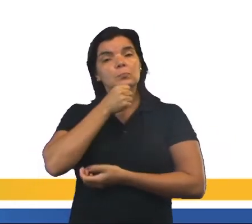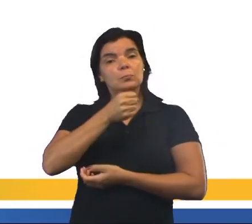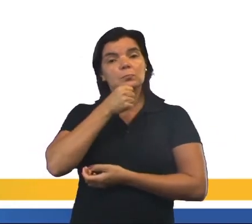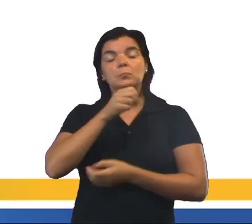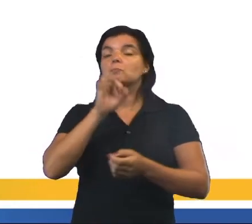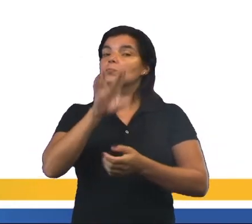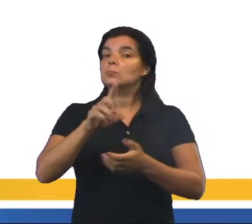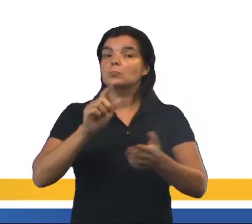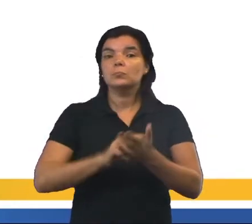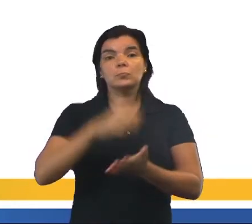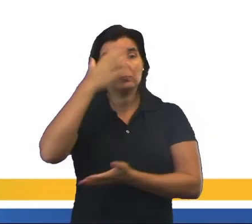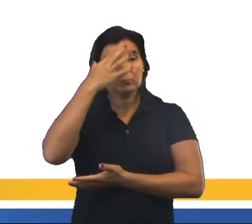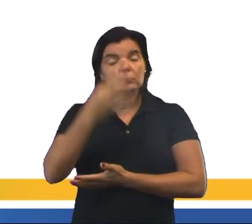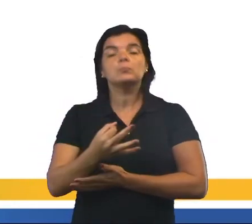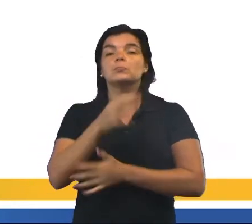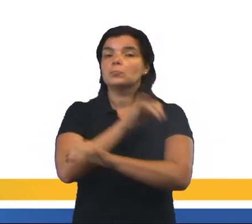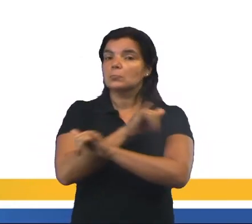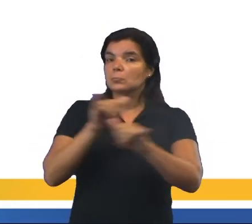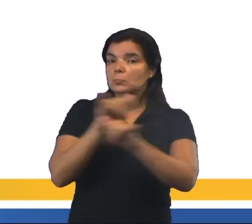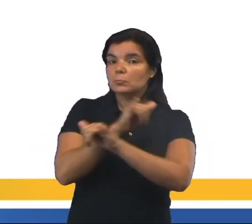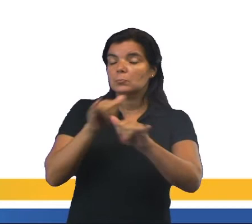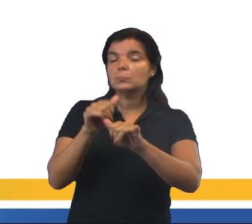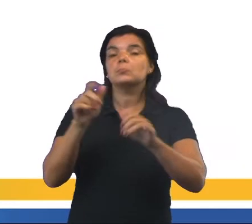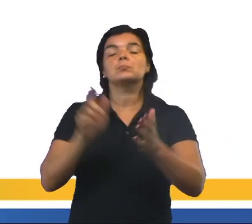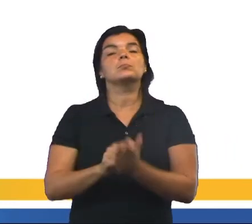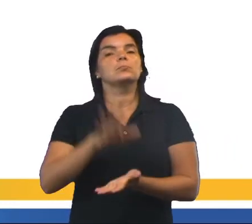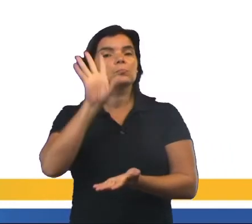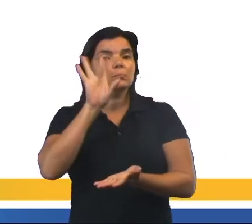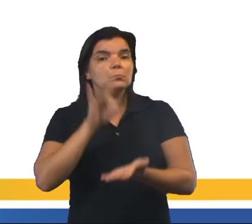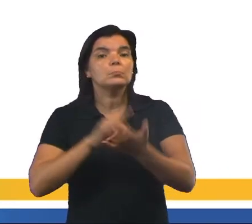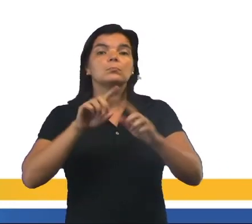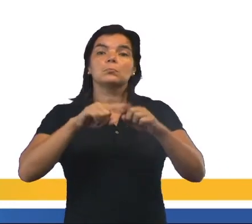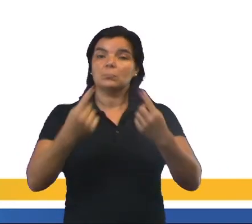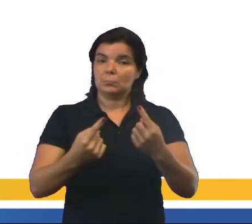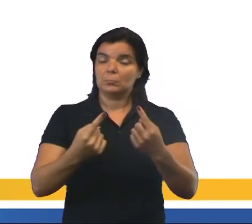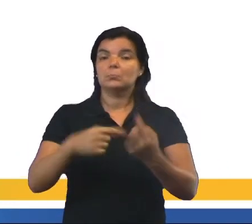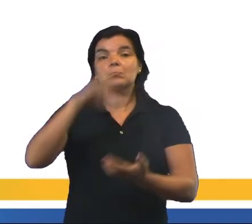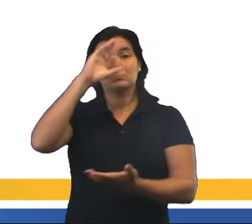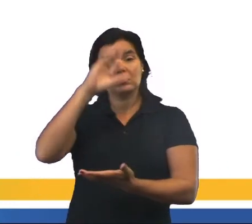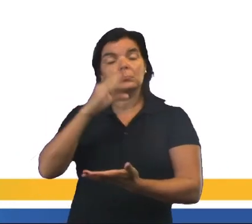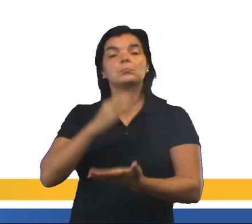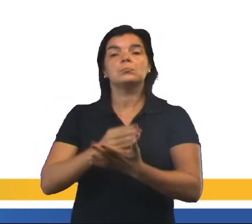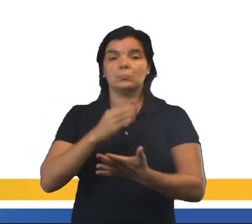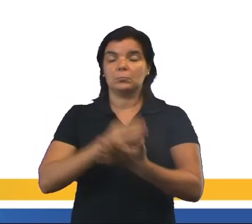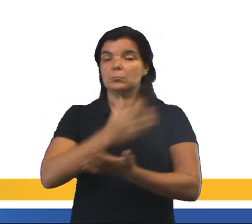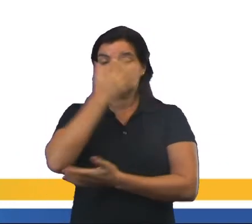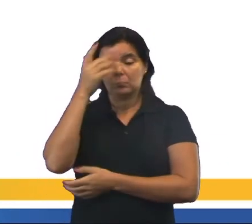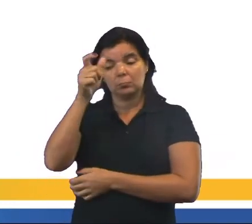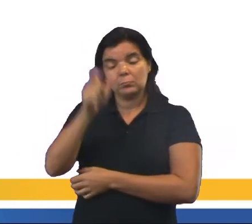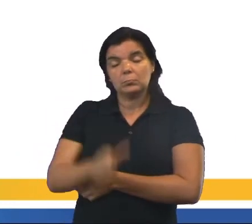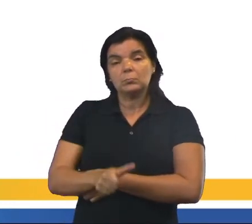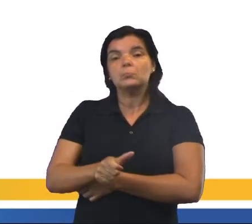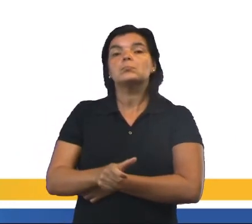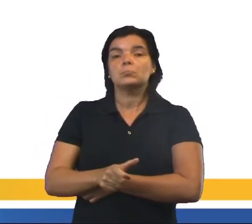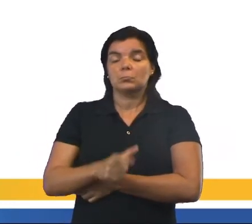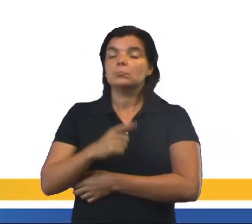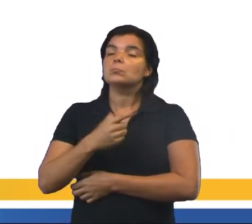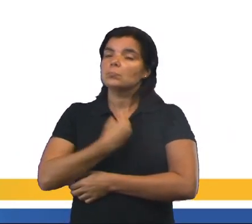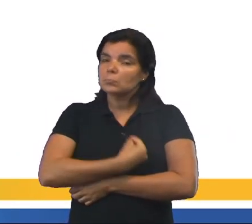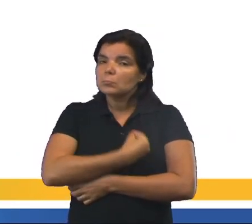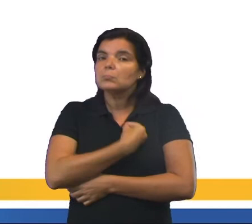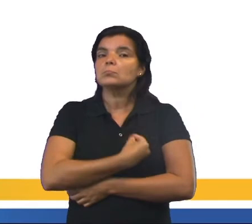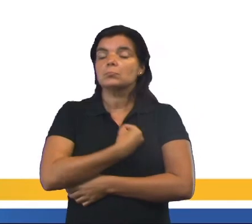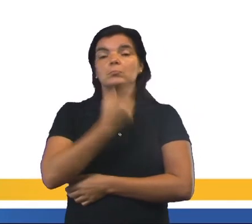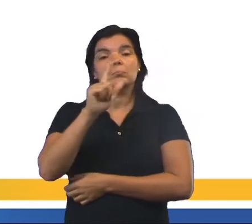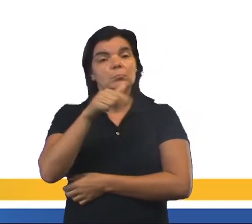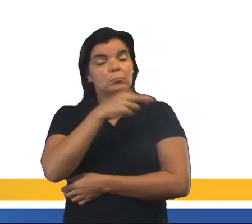ele não só confirma que a informação da notícia é verdadeira, porque dá credibilidade de uma pessoa que está envolvida,